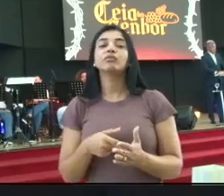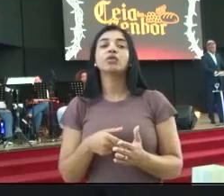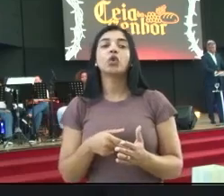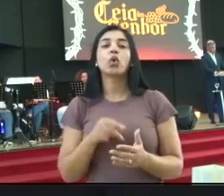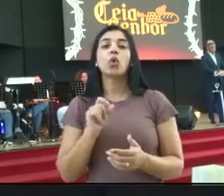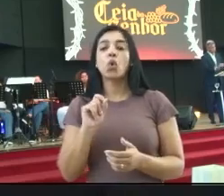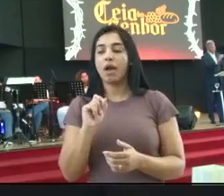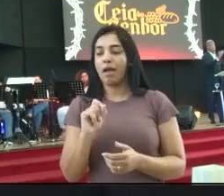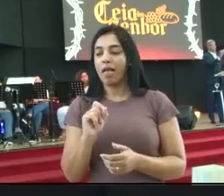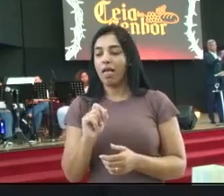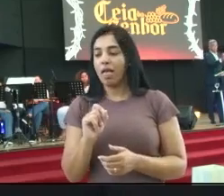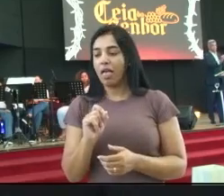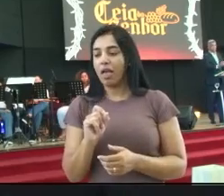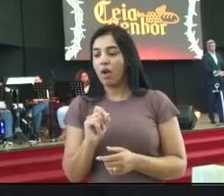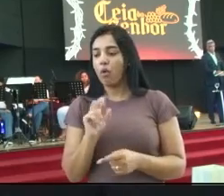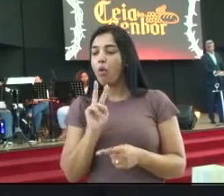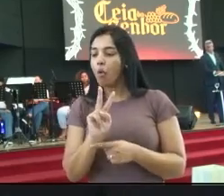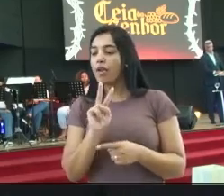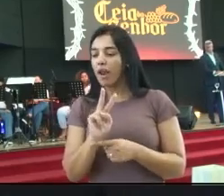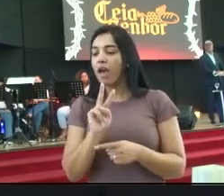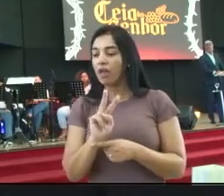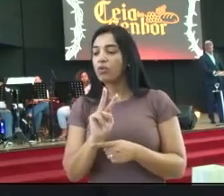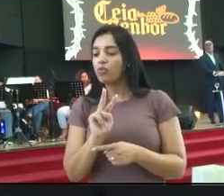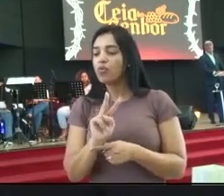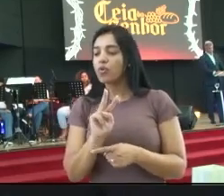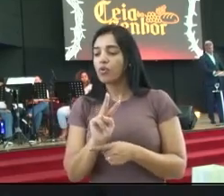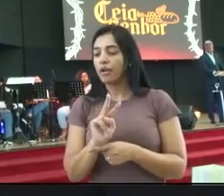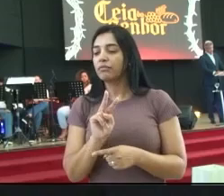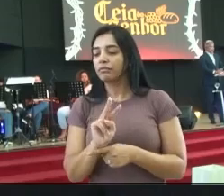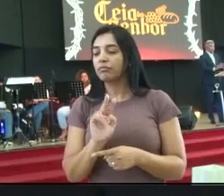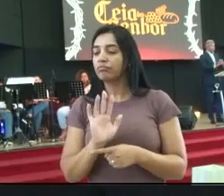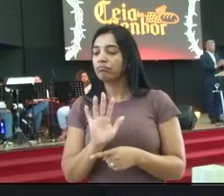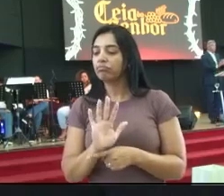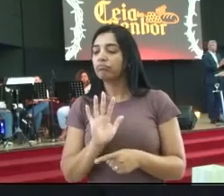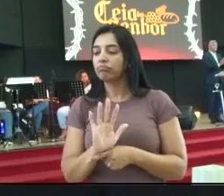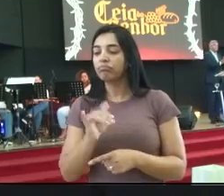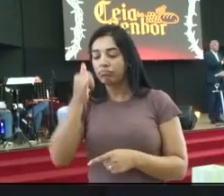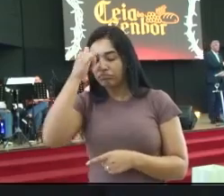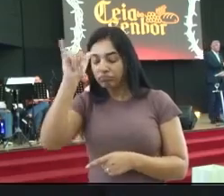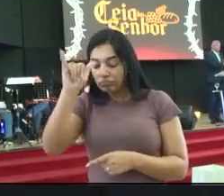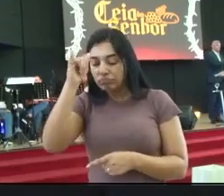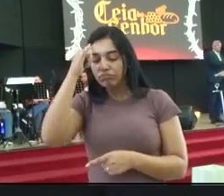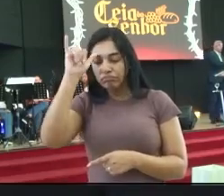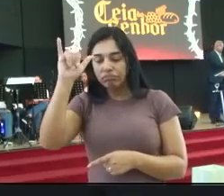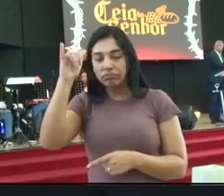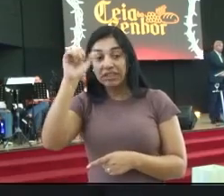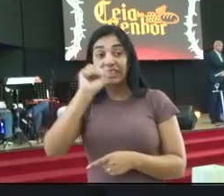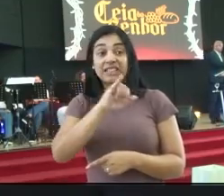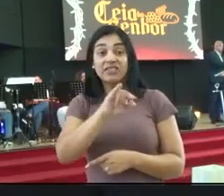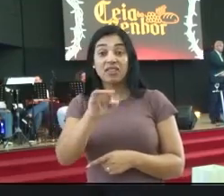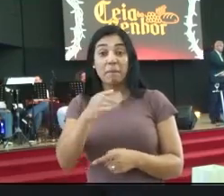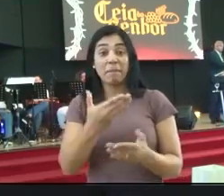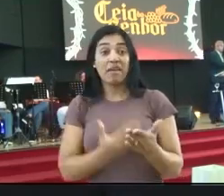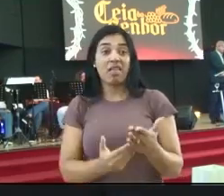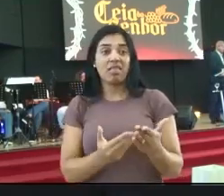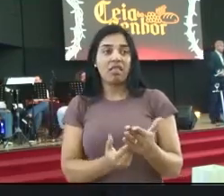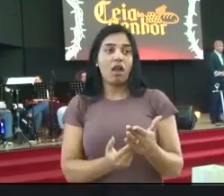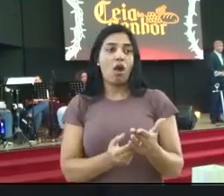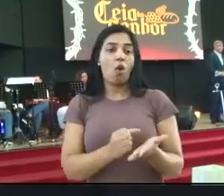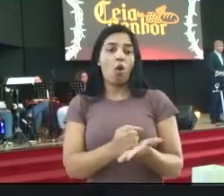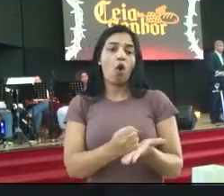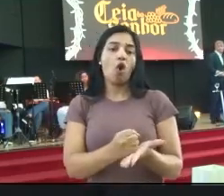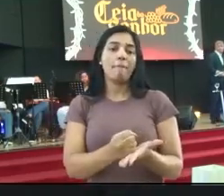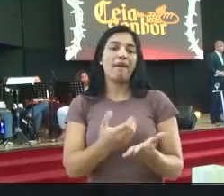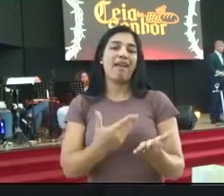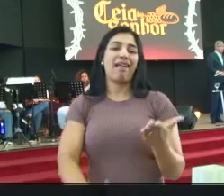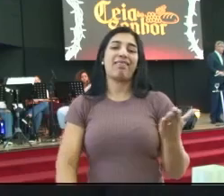uma injeção, é uma prevenção. E se você perdeu o controle da vida